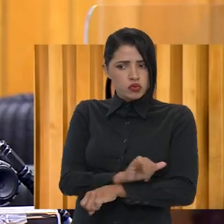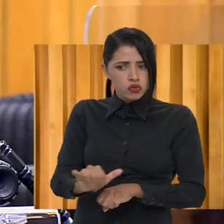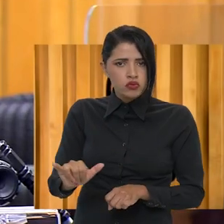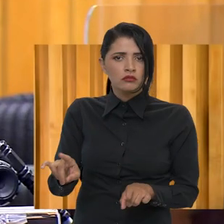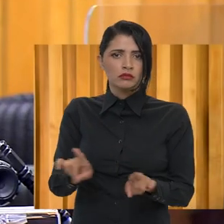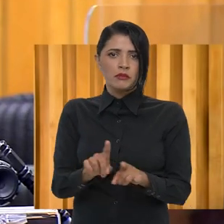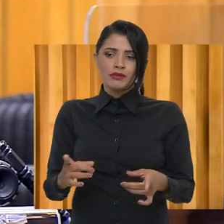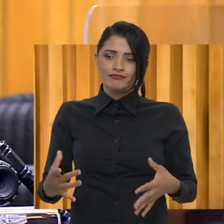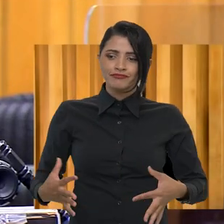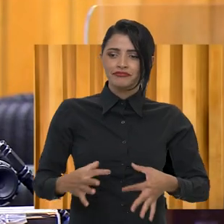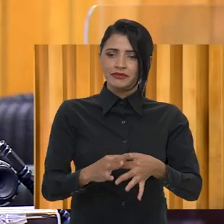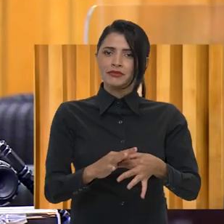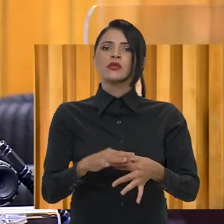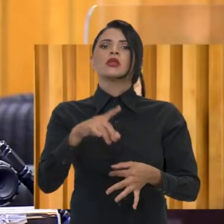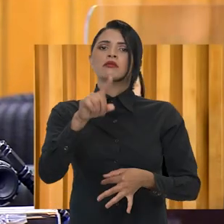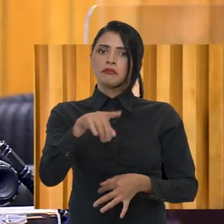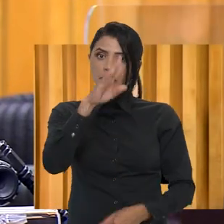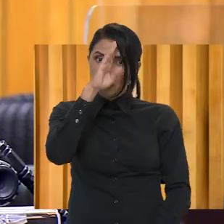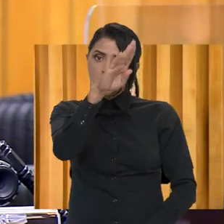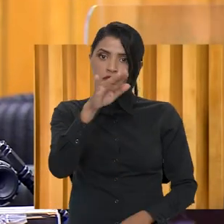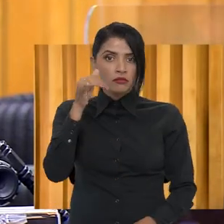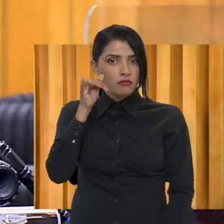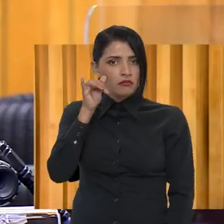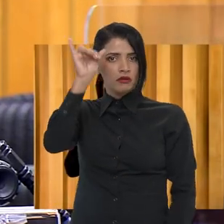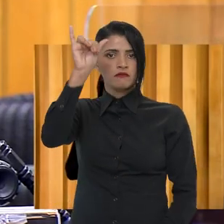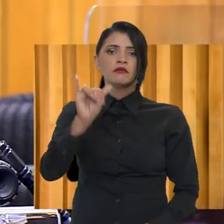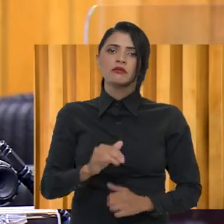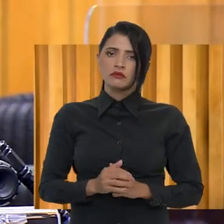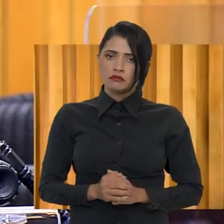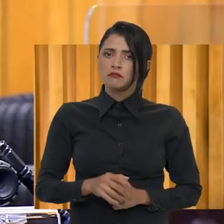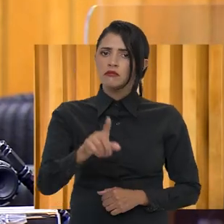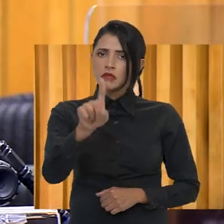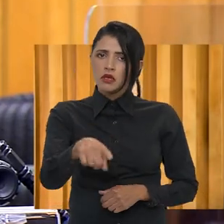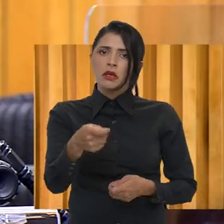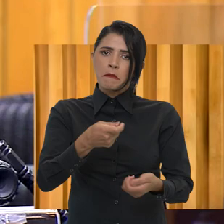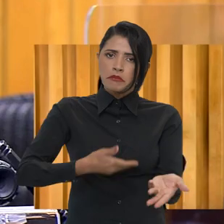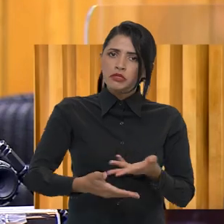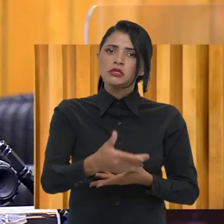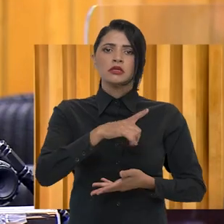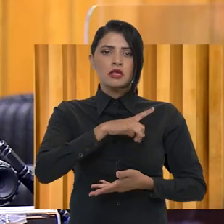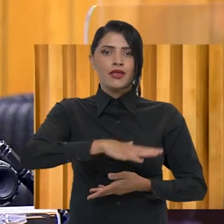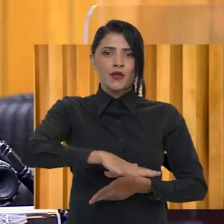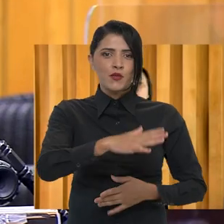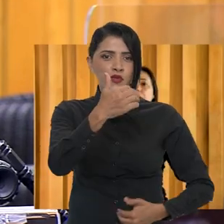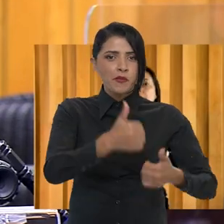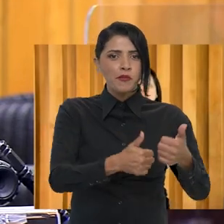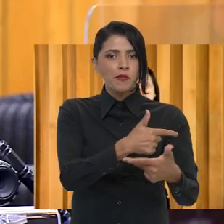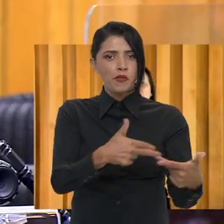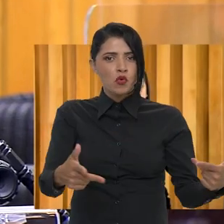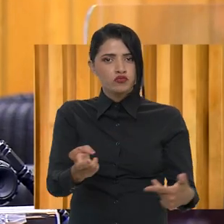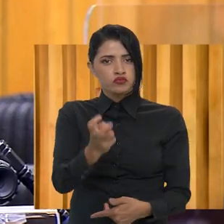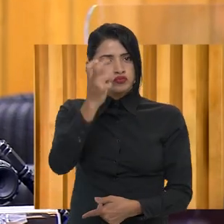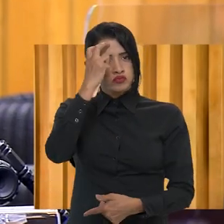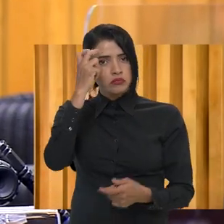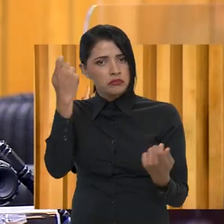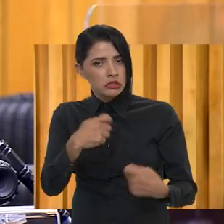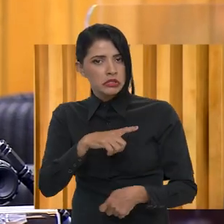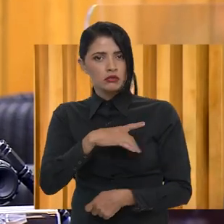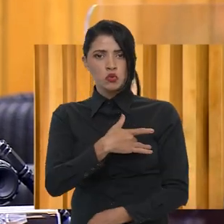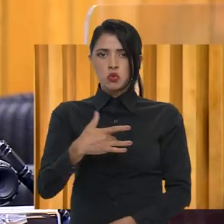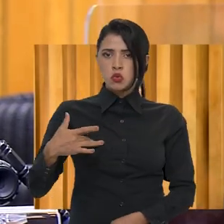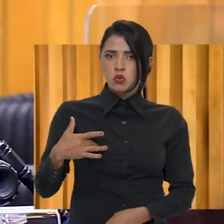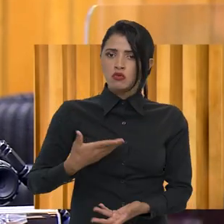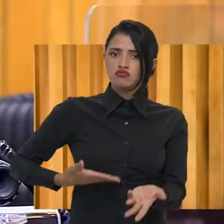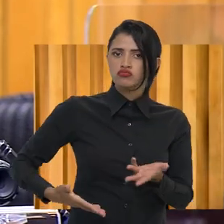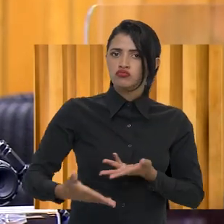ações também de integração, são ações principalmente de prevenção, né, que tem que envolver o esporte, a cultura, tem